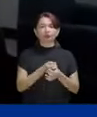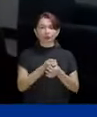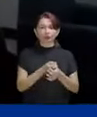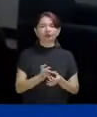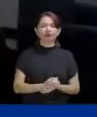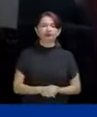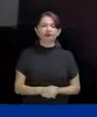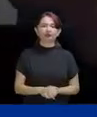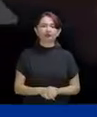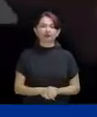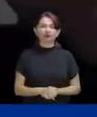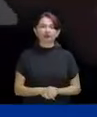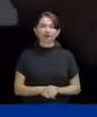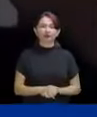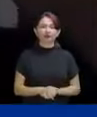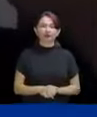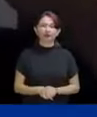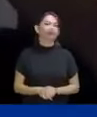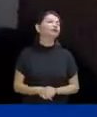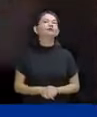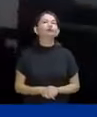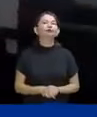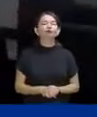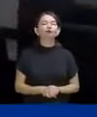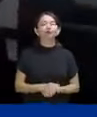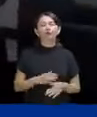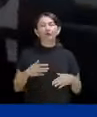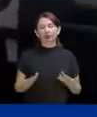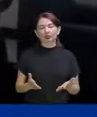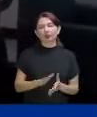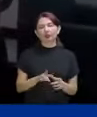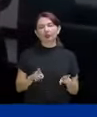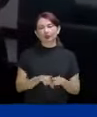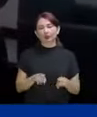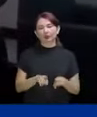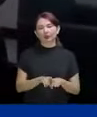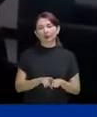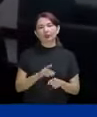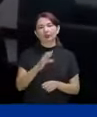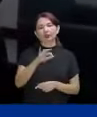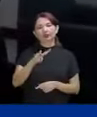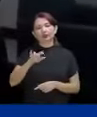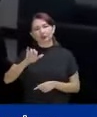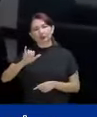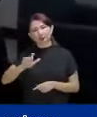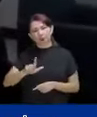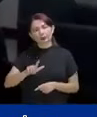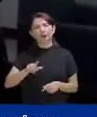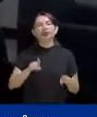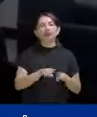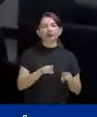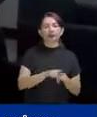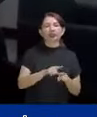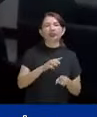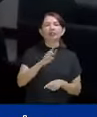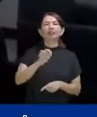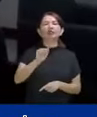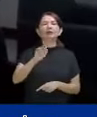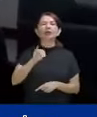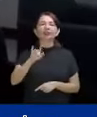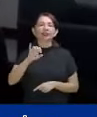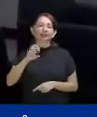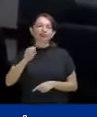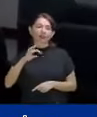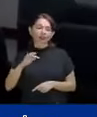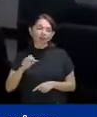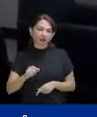que, abre aspas, a responsabilidade, inclusive civil e trabalhista, cabe exclusivamente ao órgão partidário, estadual ou nacional que